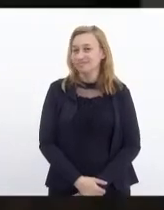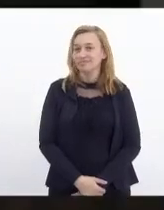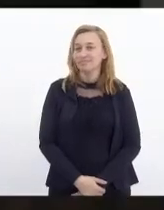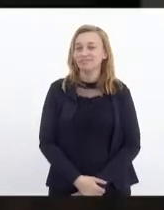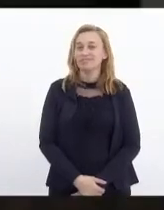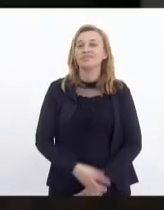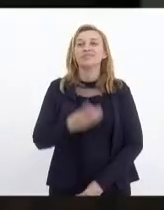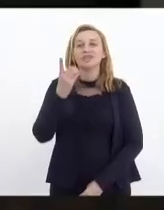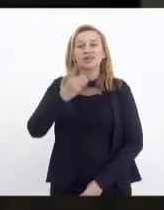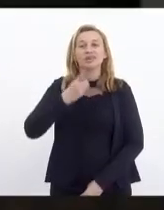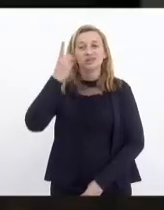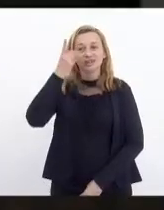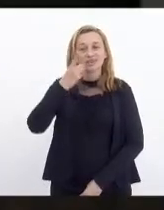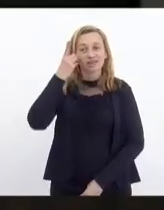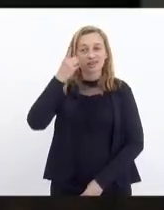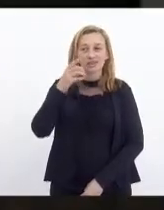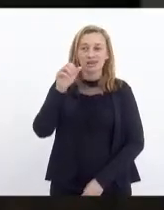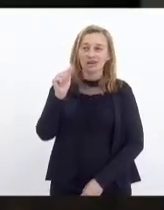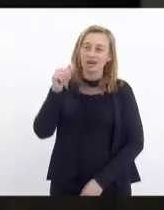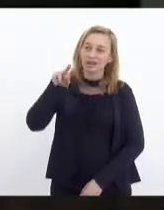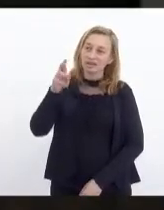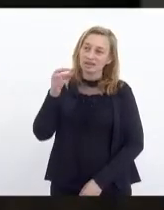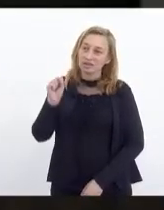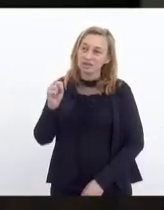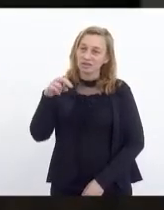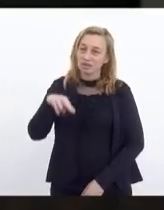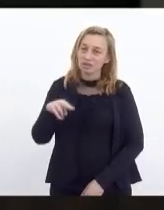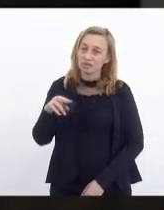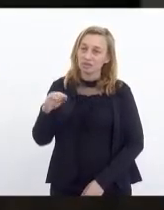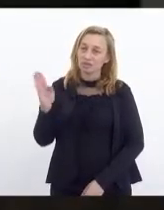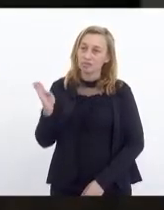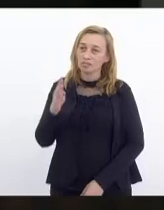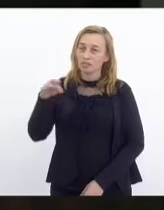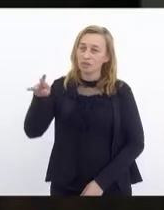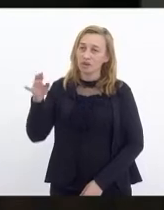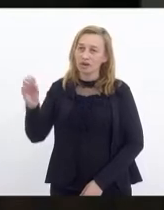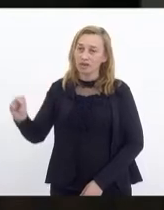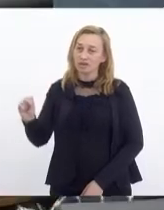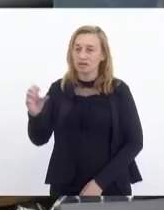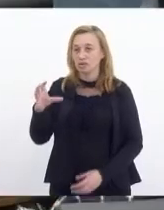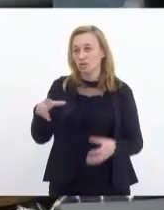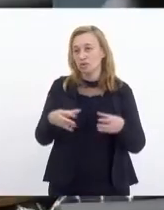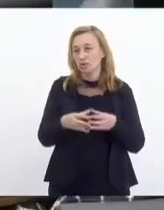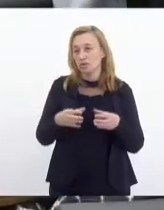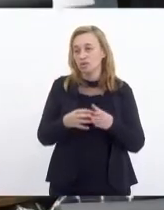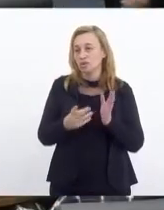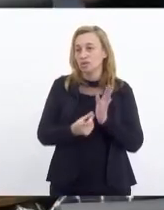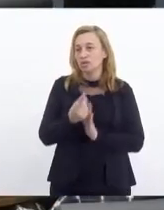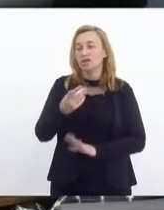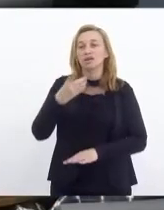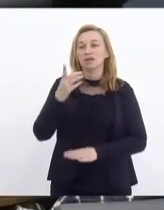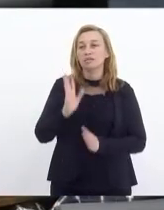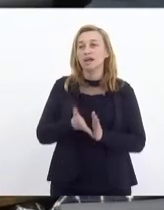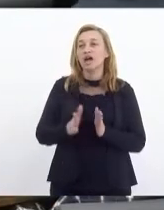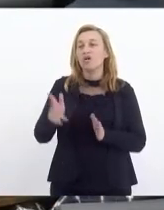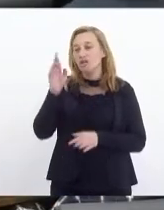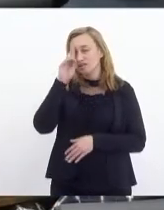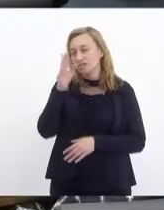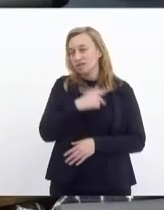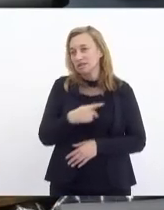Deputado Anderson Moraes, pela Comissão de Orçamento, por favor. Pela ordem depois,